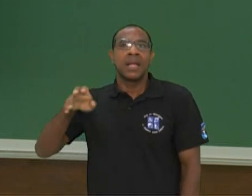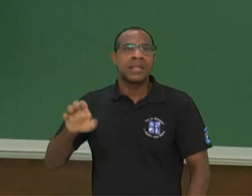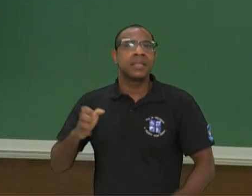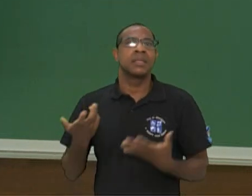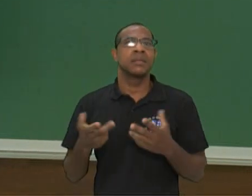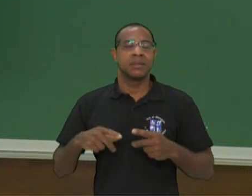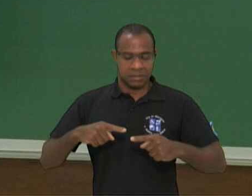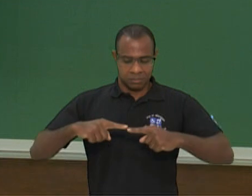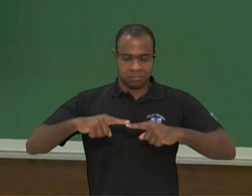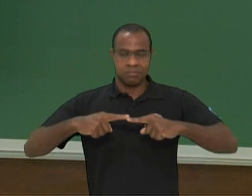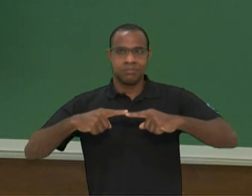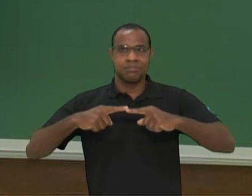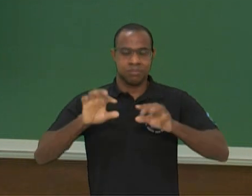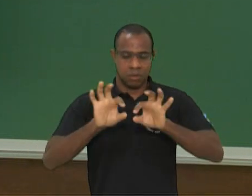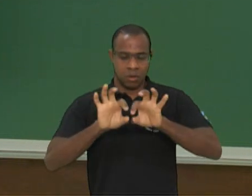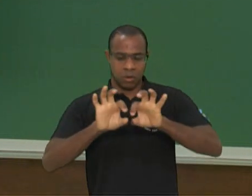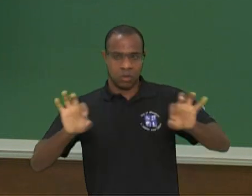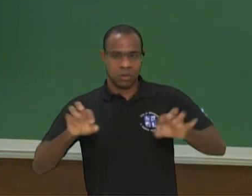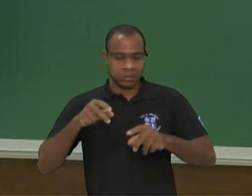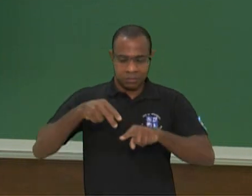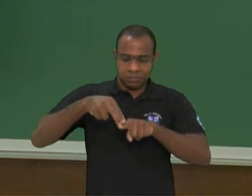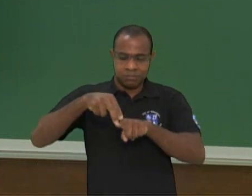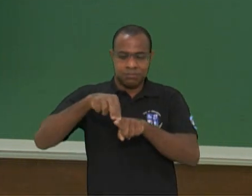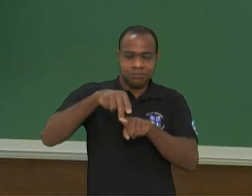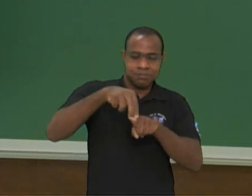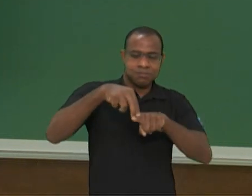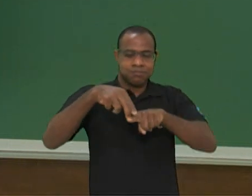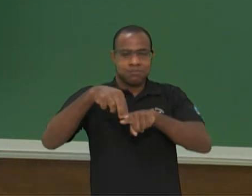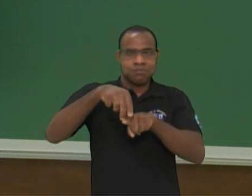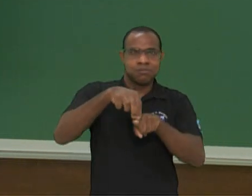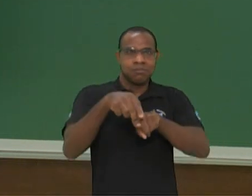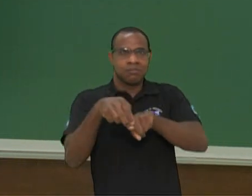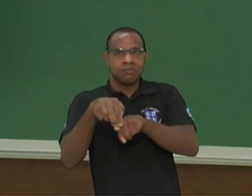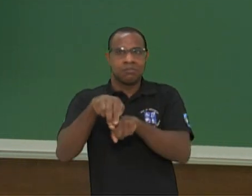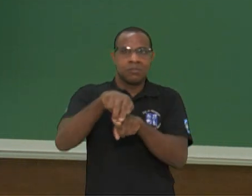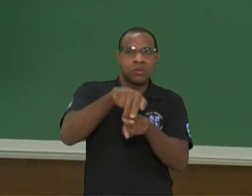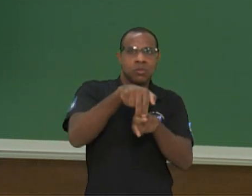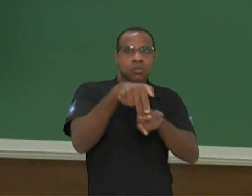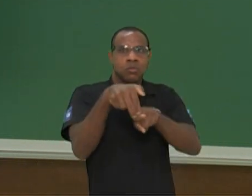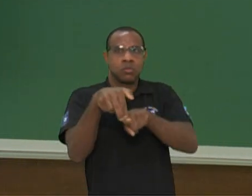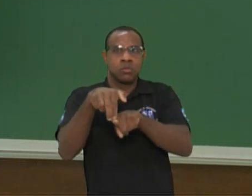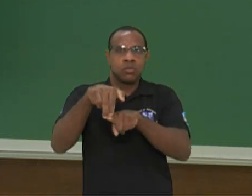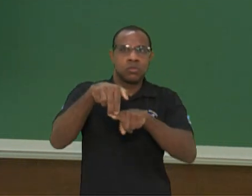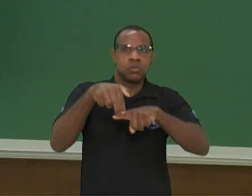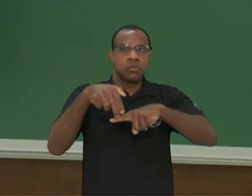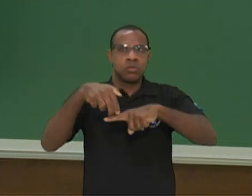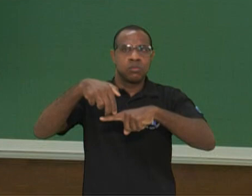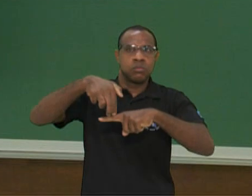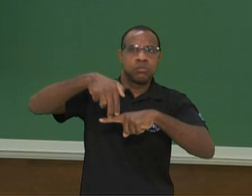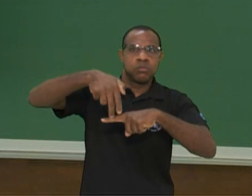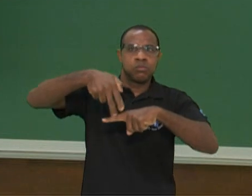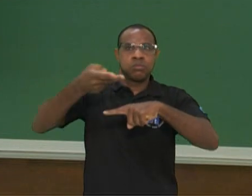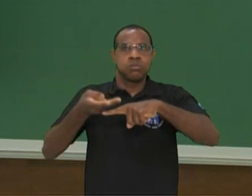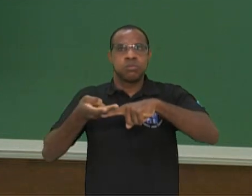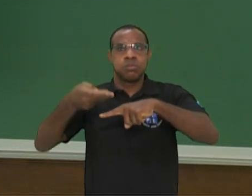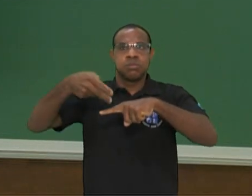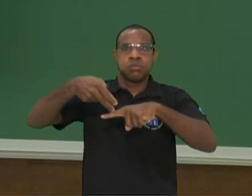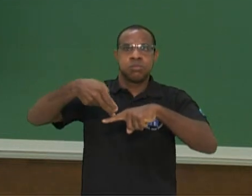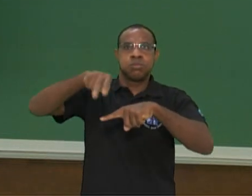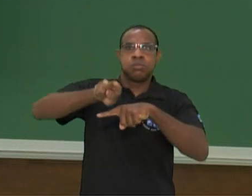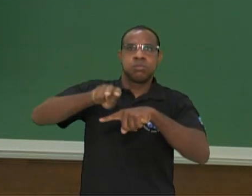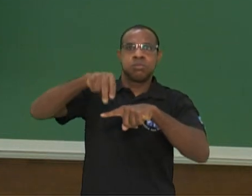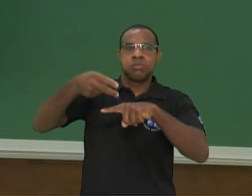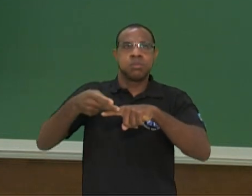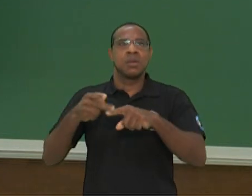de que o slackline poderia ser uma variação, né, da corda bamba, que é uma atividade circense, né, muito utilizada nas atividades de